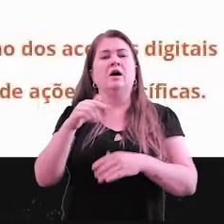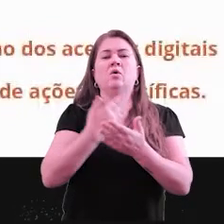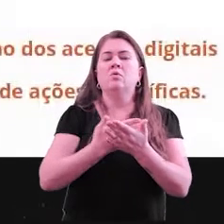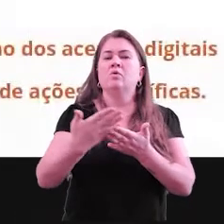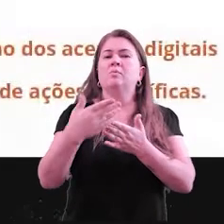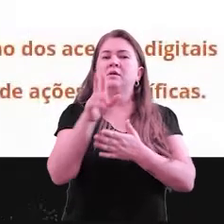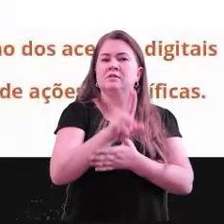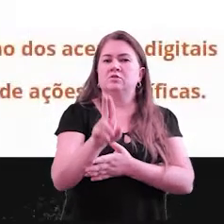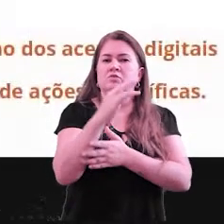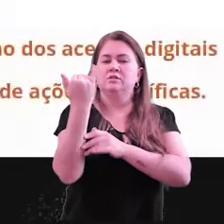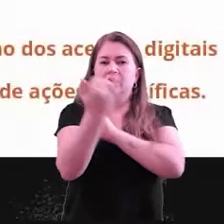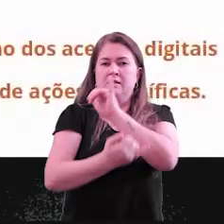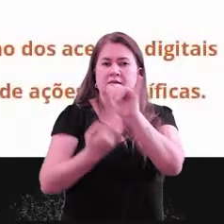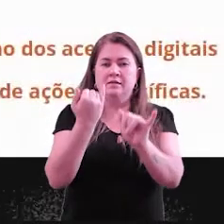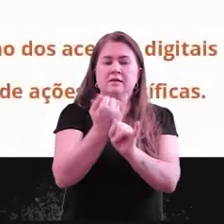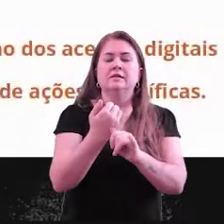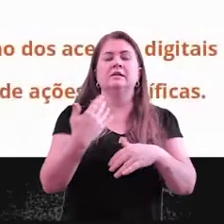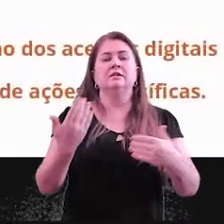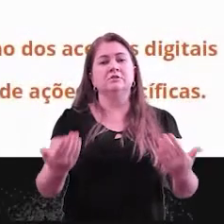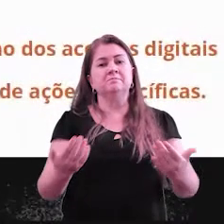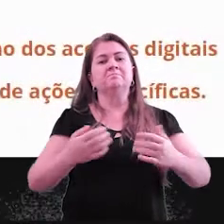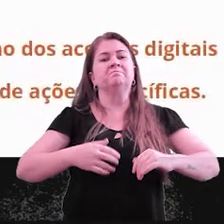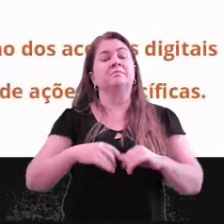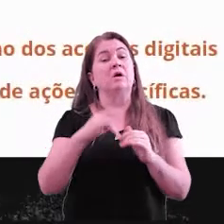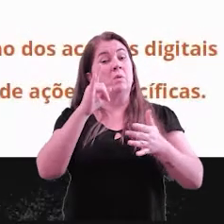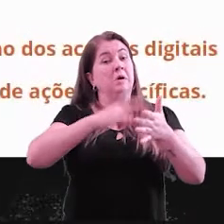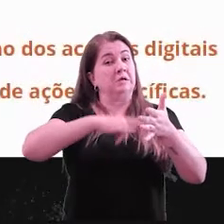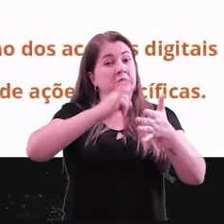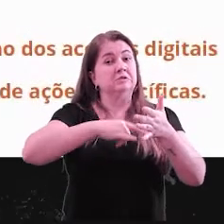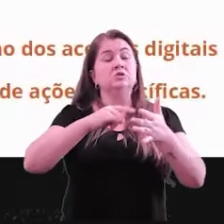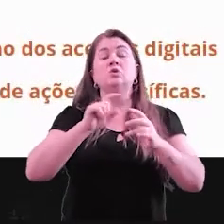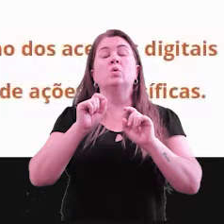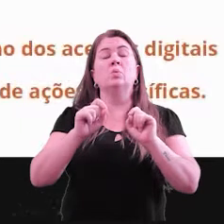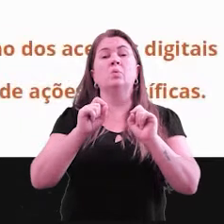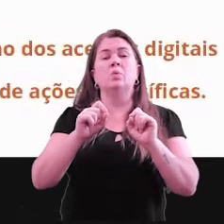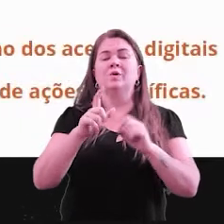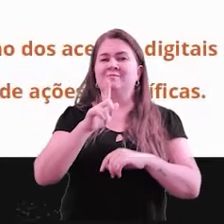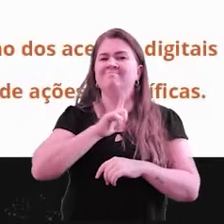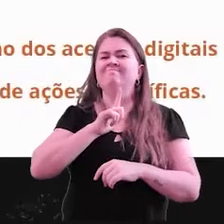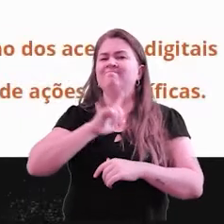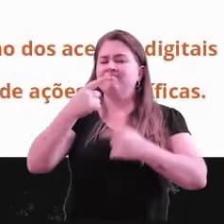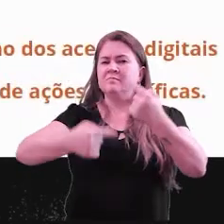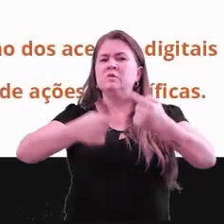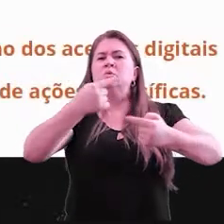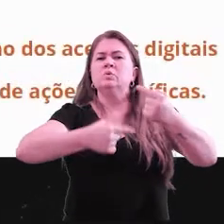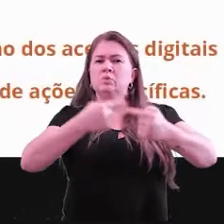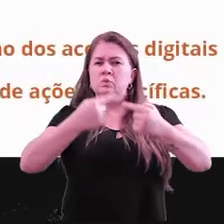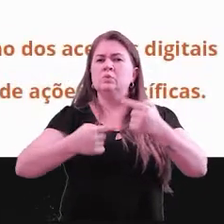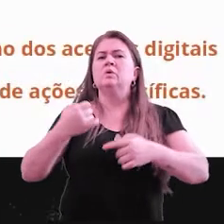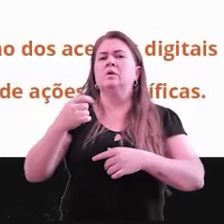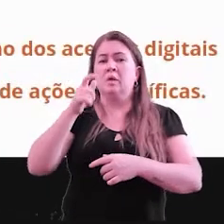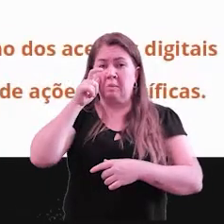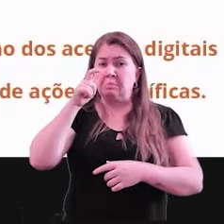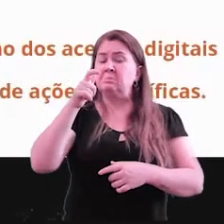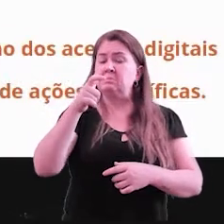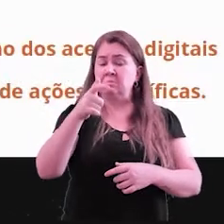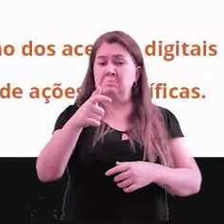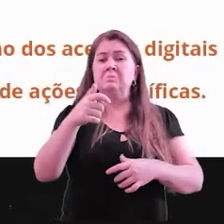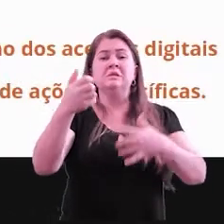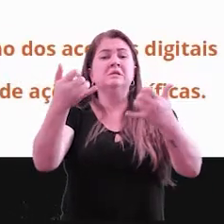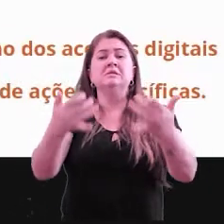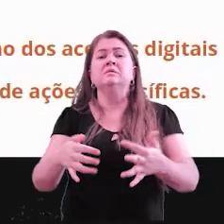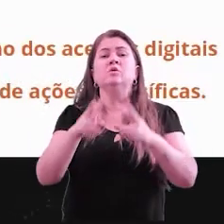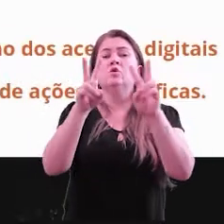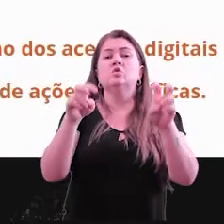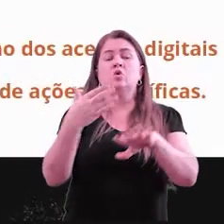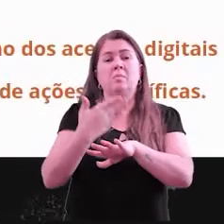Esse documento ainda, ele traz uma discussão que é bastante interessante, que diz respeito às práticas sociais que são próprias